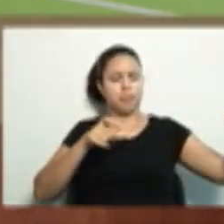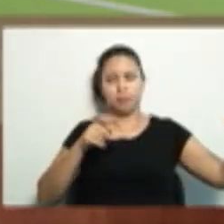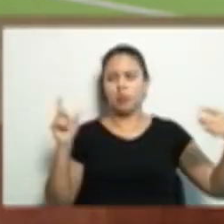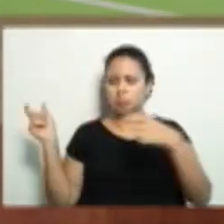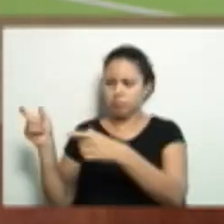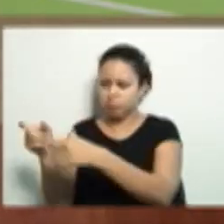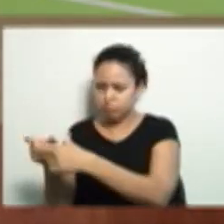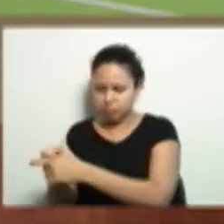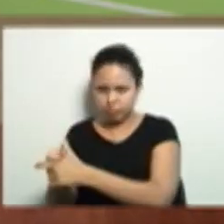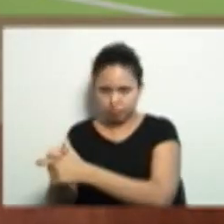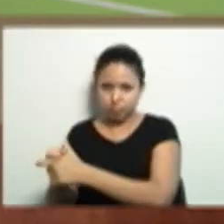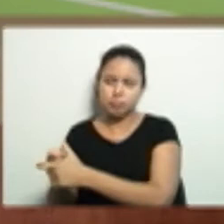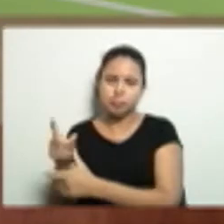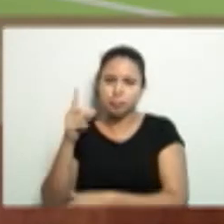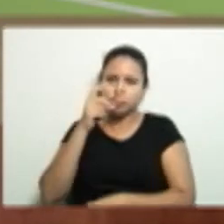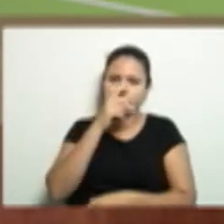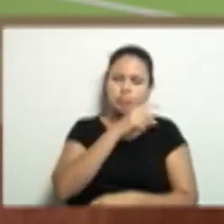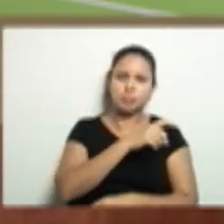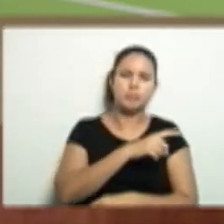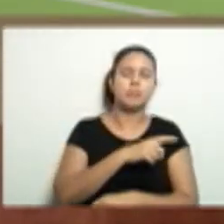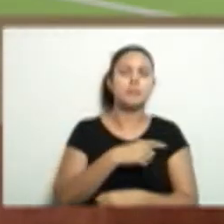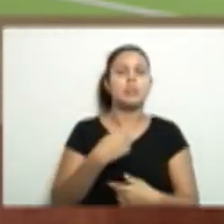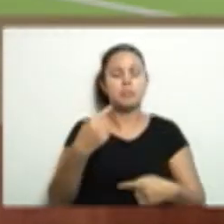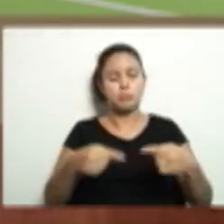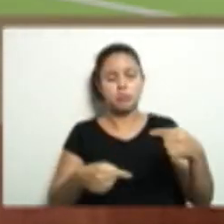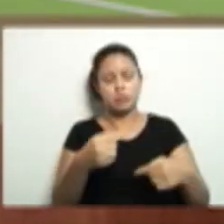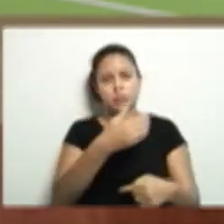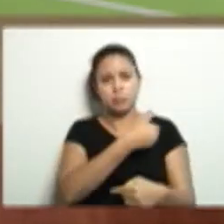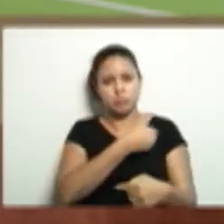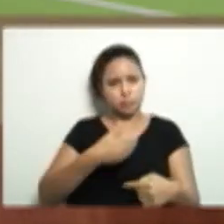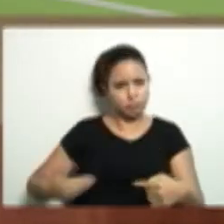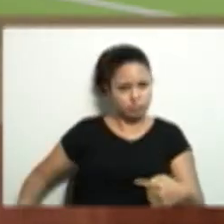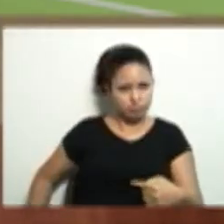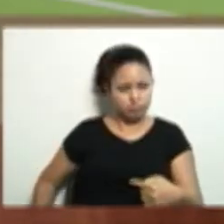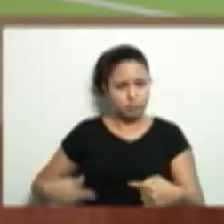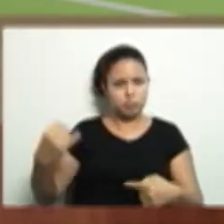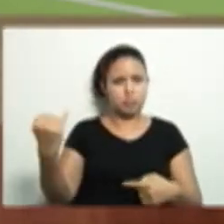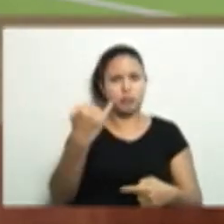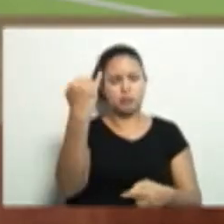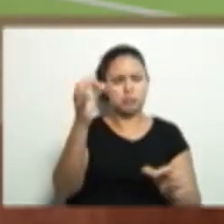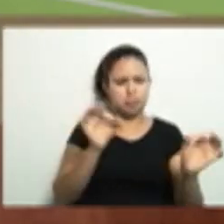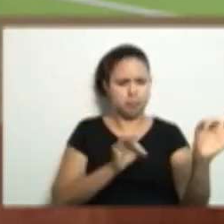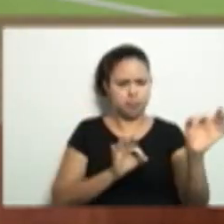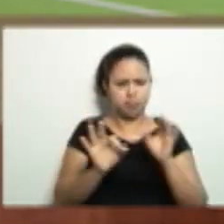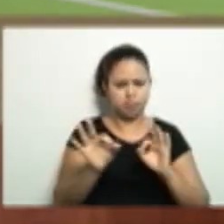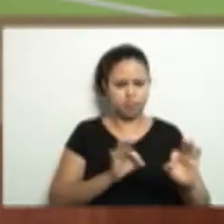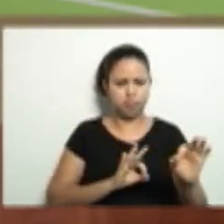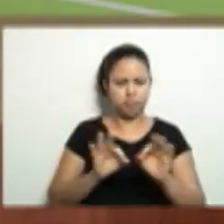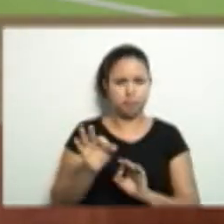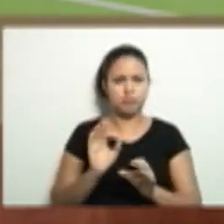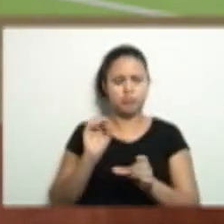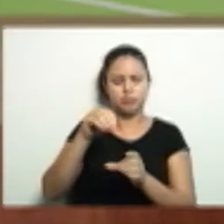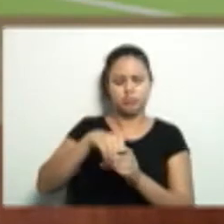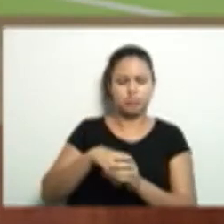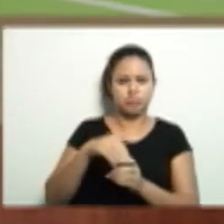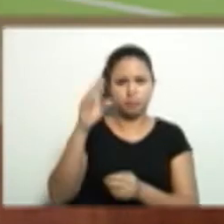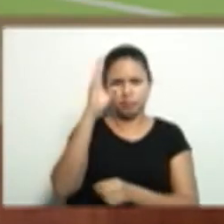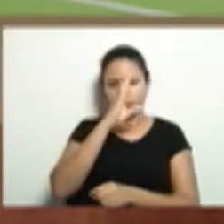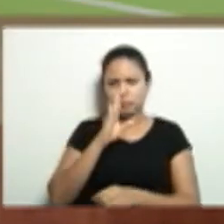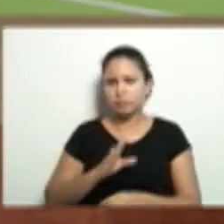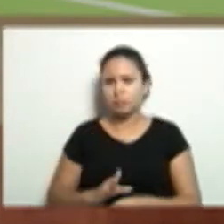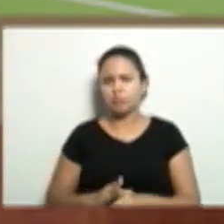dessa forma. É para gerir, para fazer a gestão de todo o país. Então, é muito